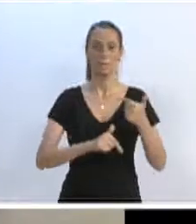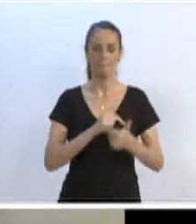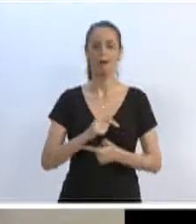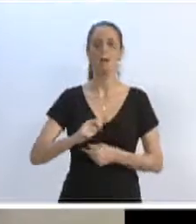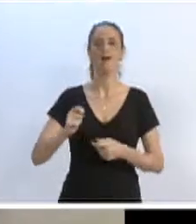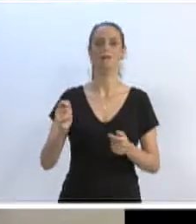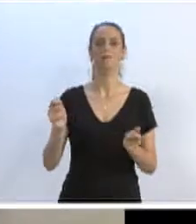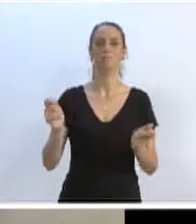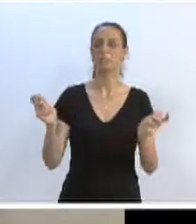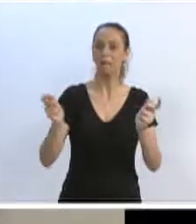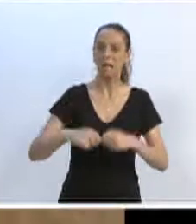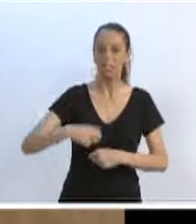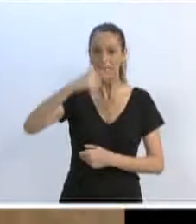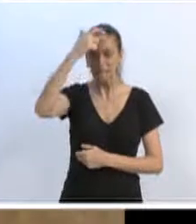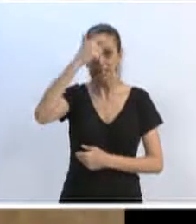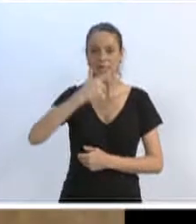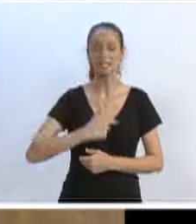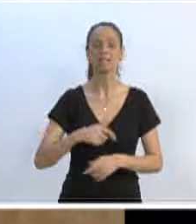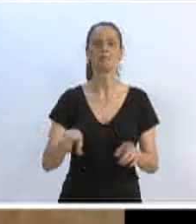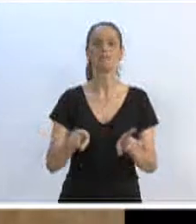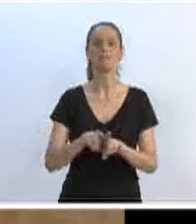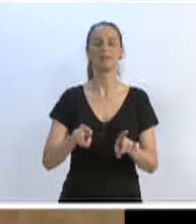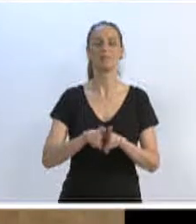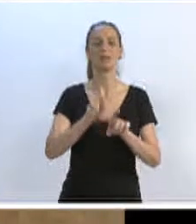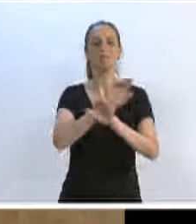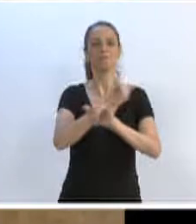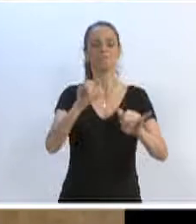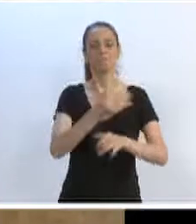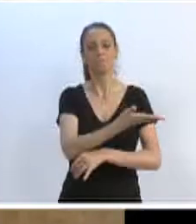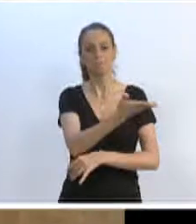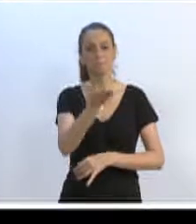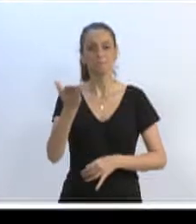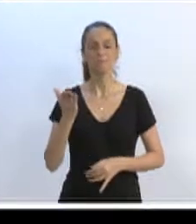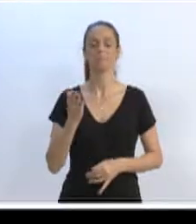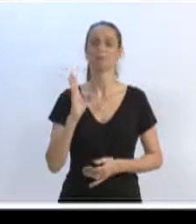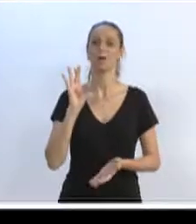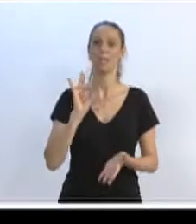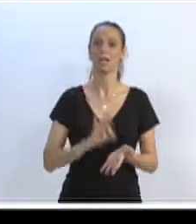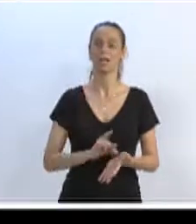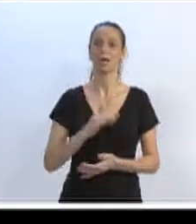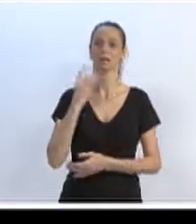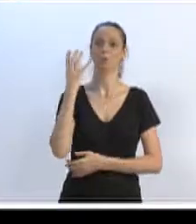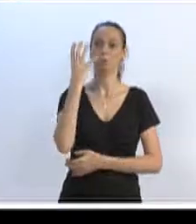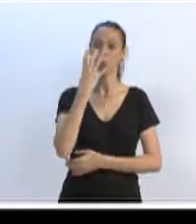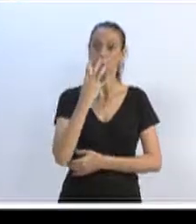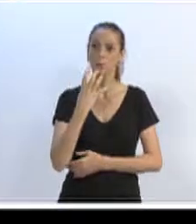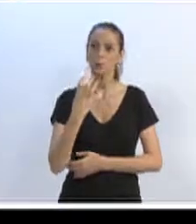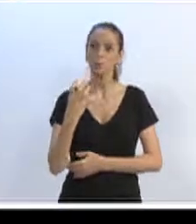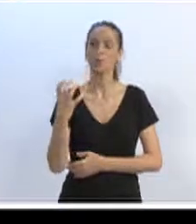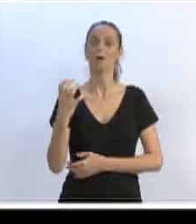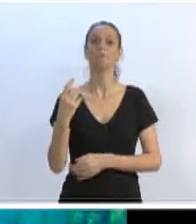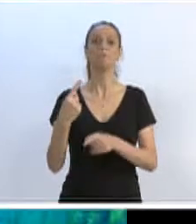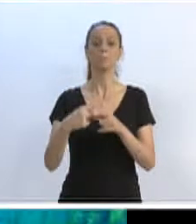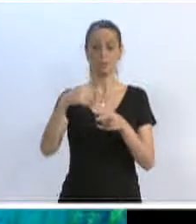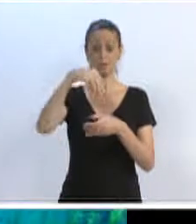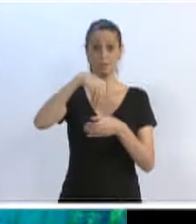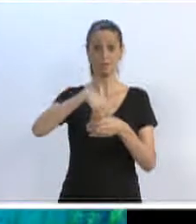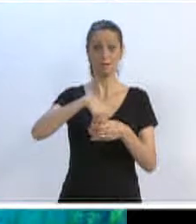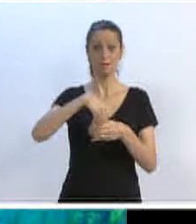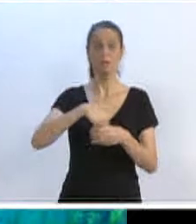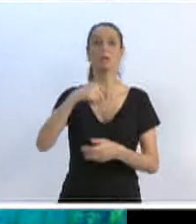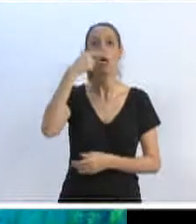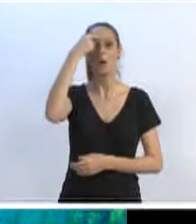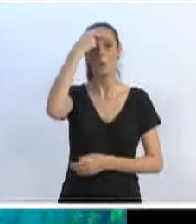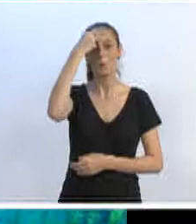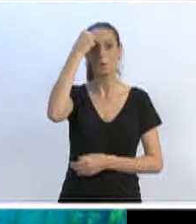talento de muitos. E quero dizer para vocês que realmente isso nos encanta muito quando dentro de uma universidade é feita uma